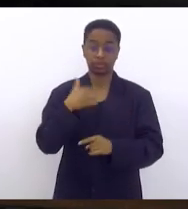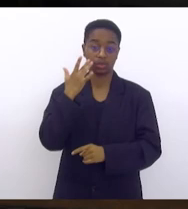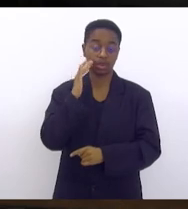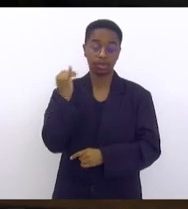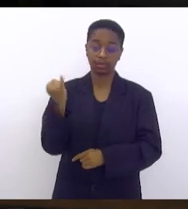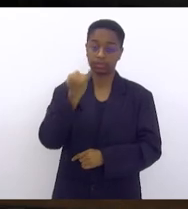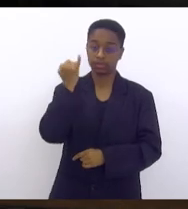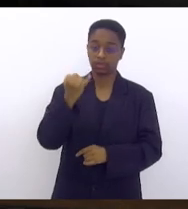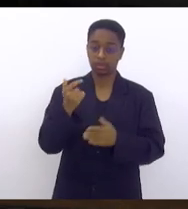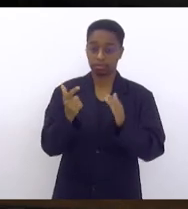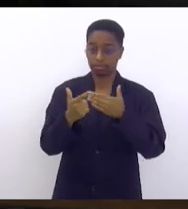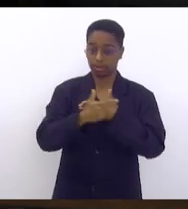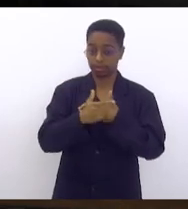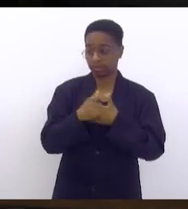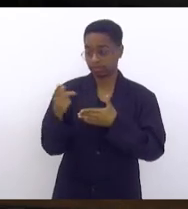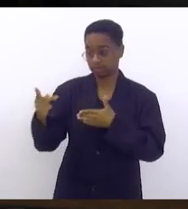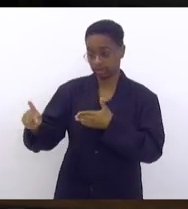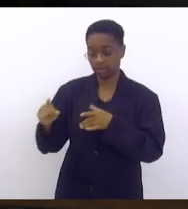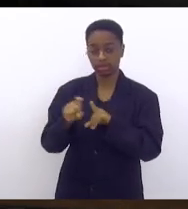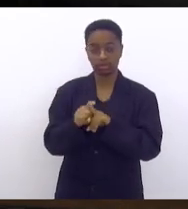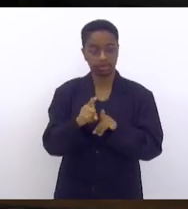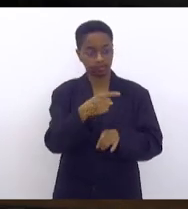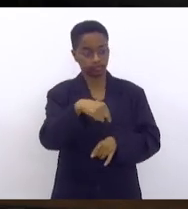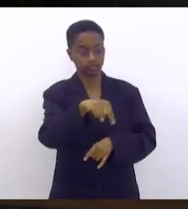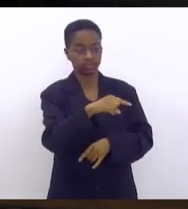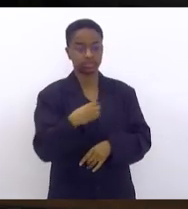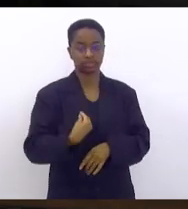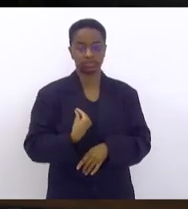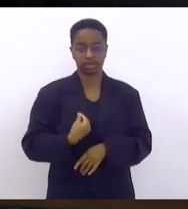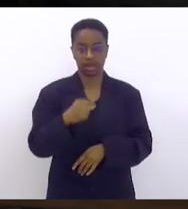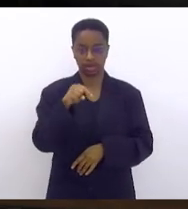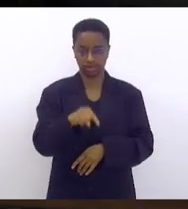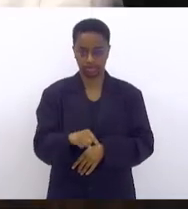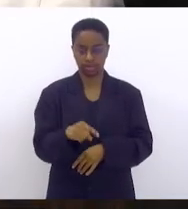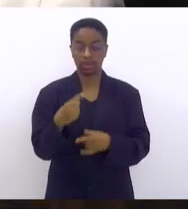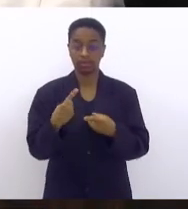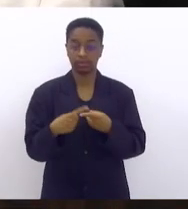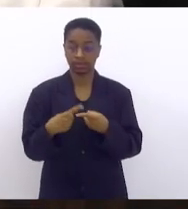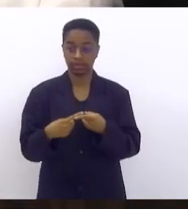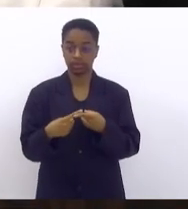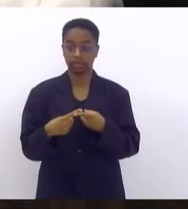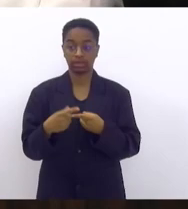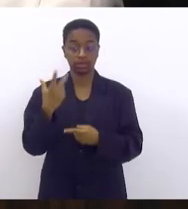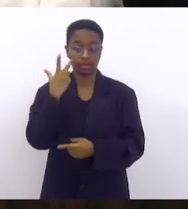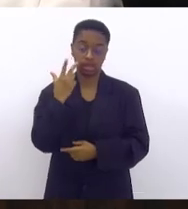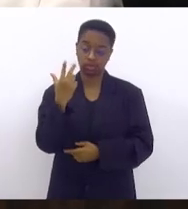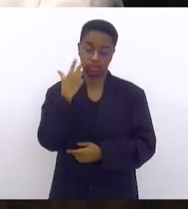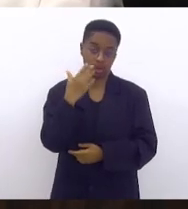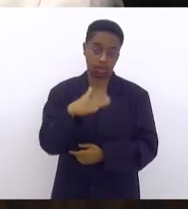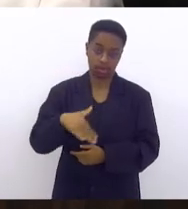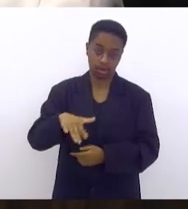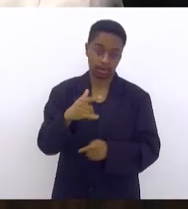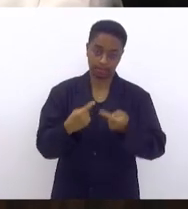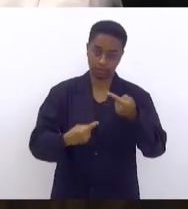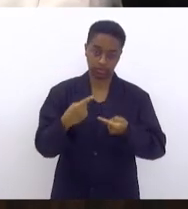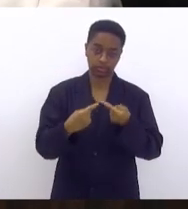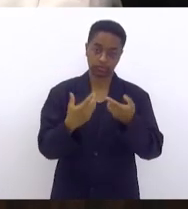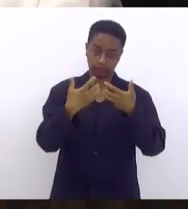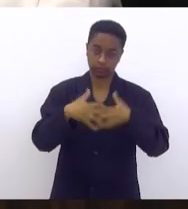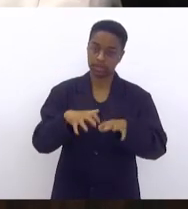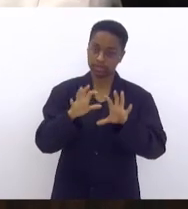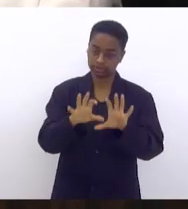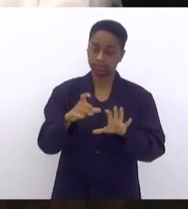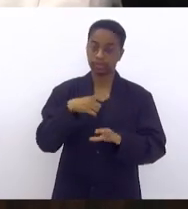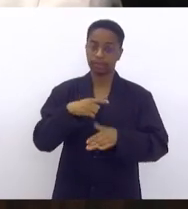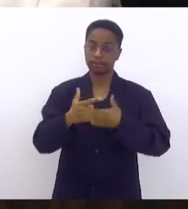da Élica e dos senhores aqui nessa audiência. Né? Porque é natural do jogo político. Né? Tem o